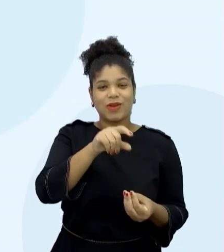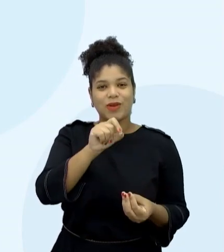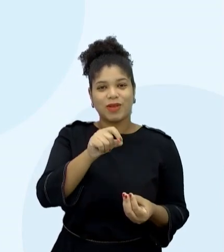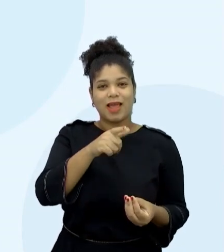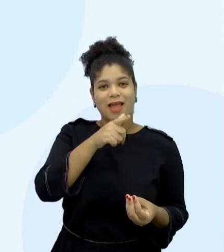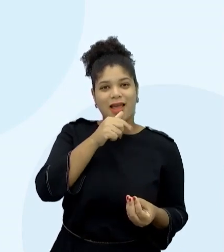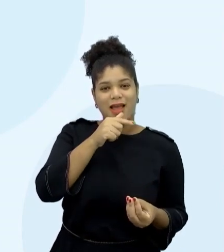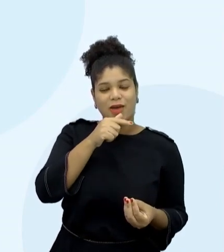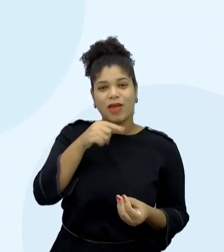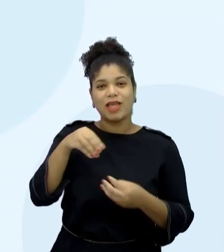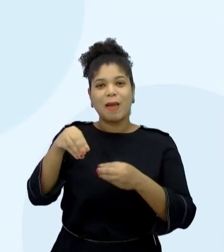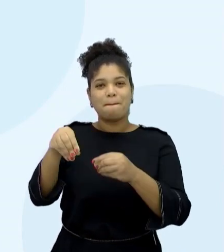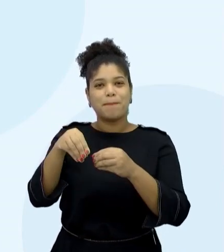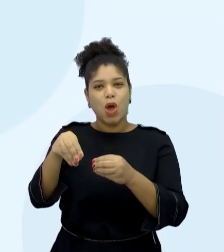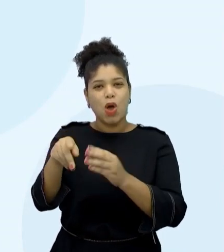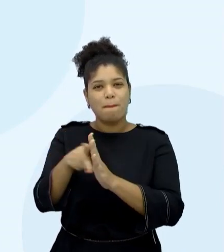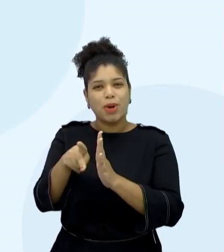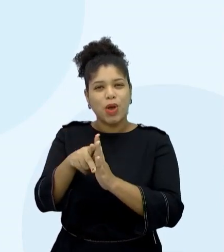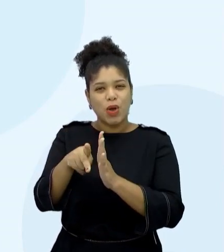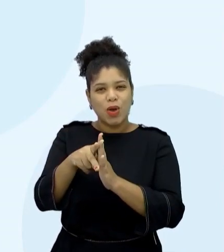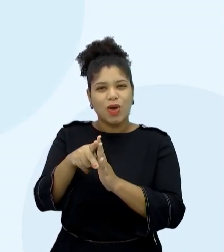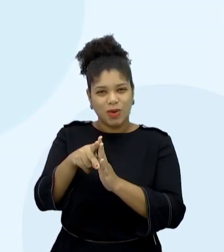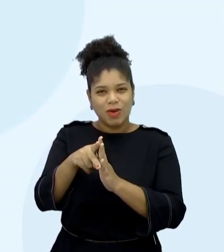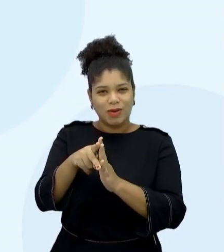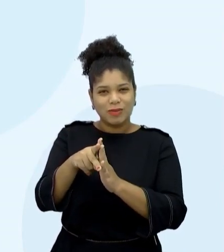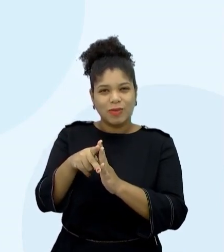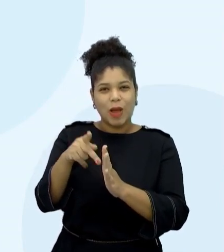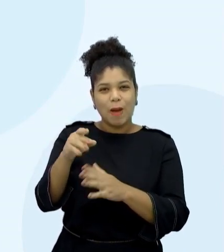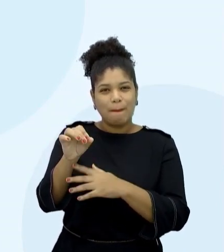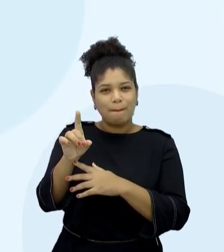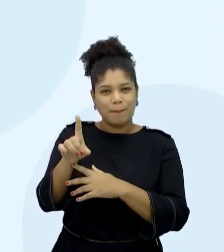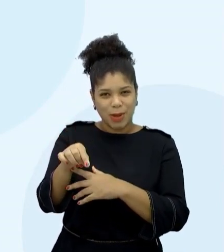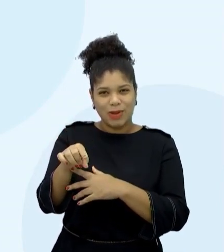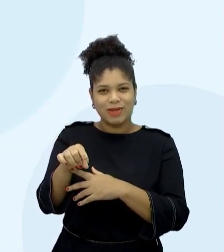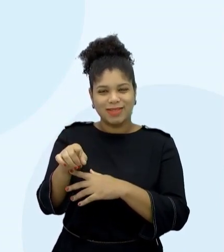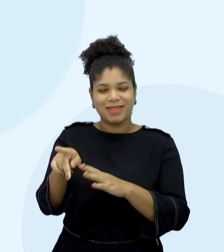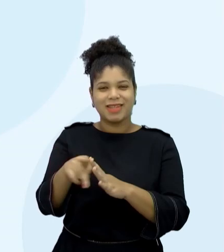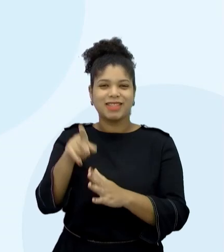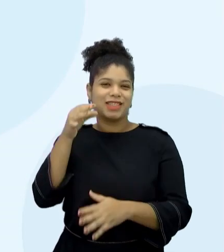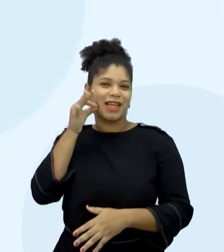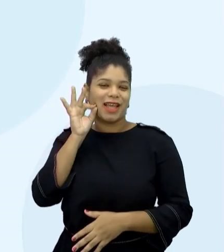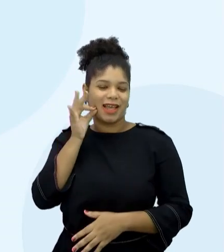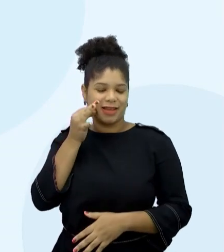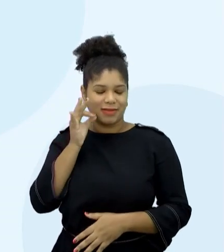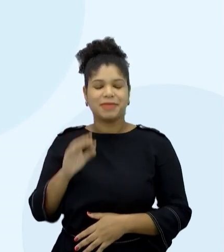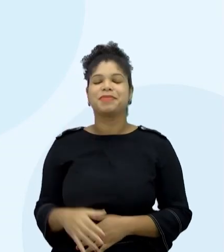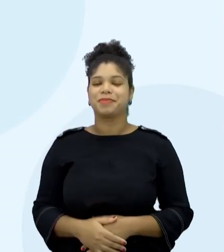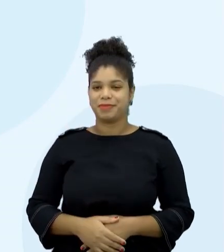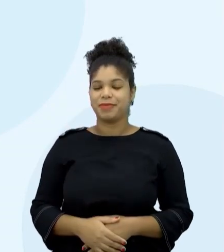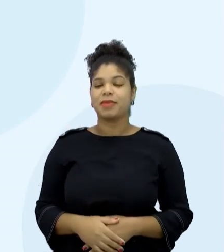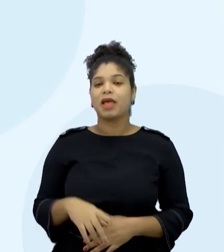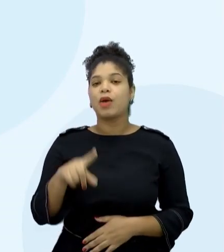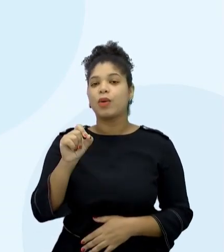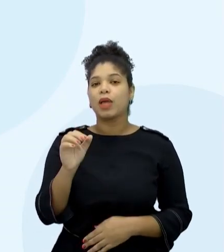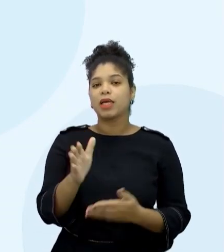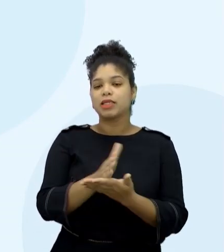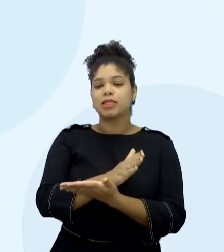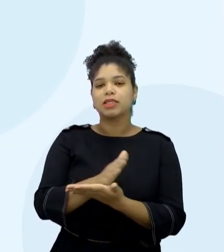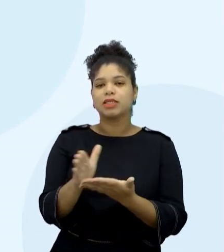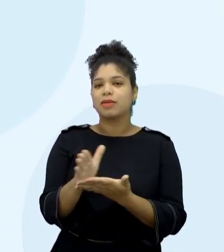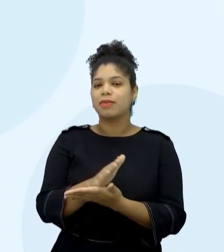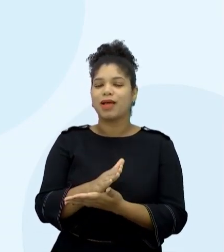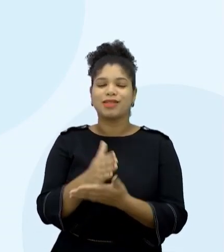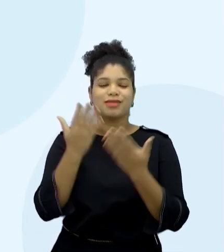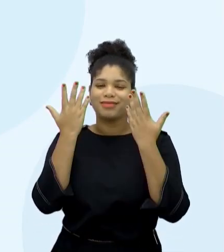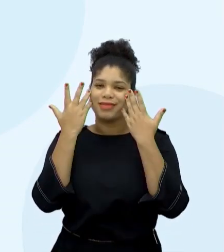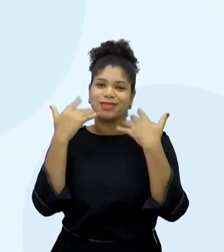bacana, né? A filtração que a gente faz ali para preparar o nosso cafezinho na manhã é um dos processos de separação e é muito